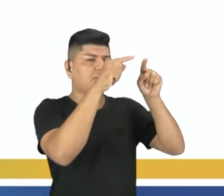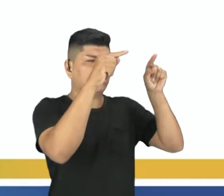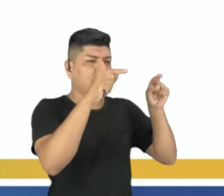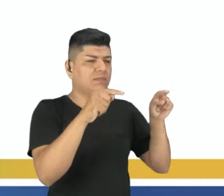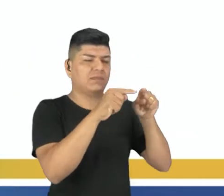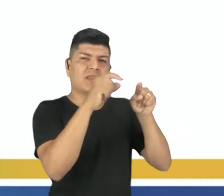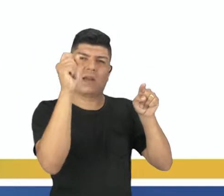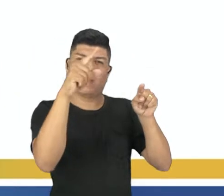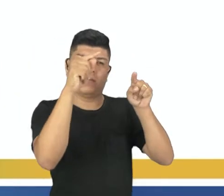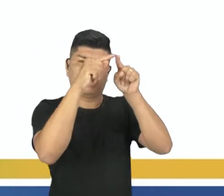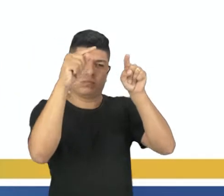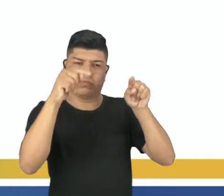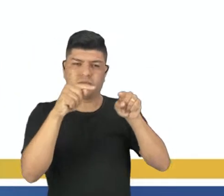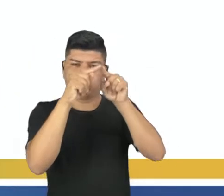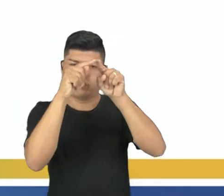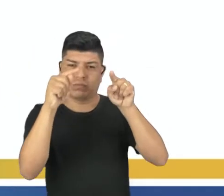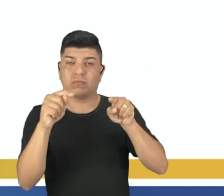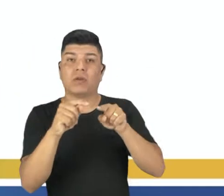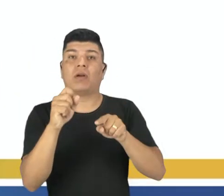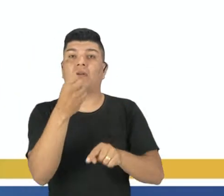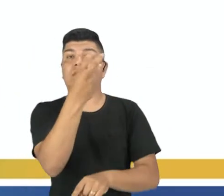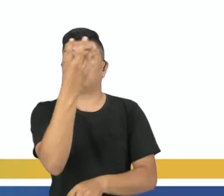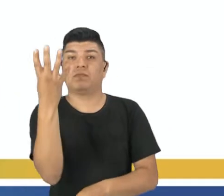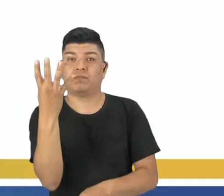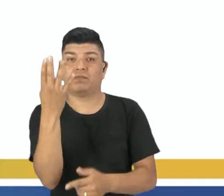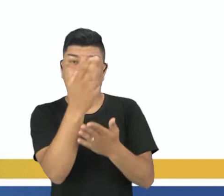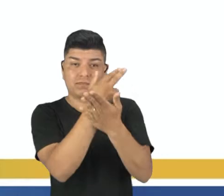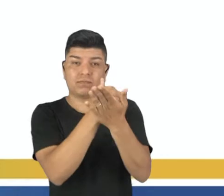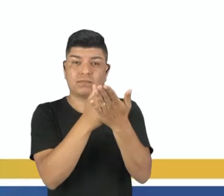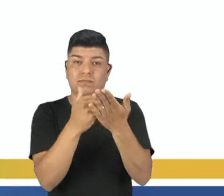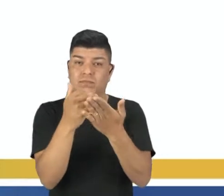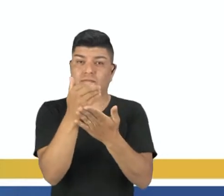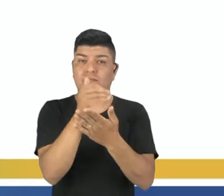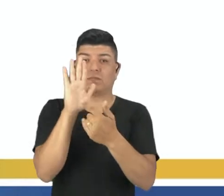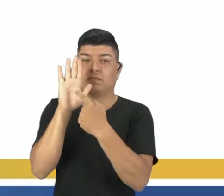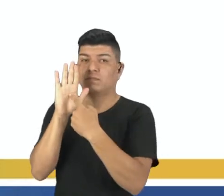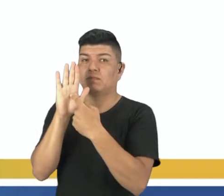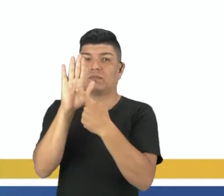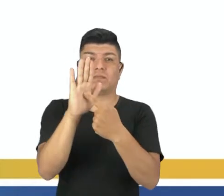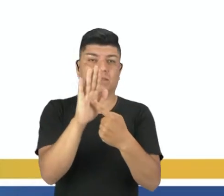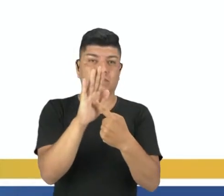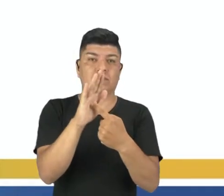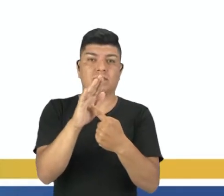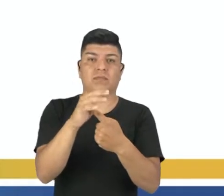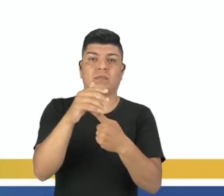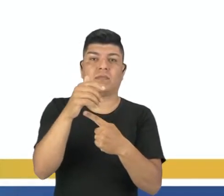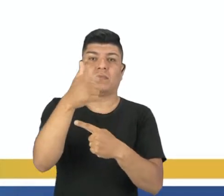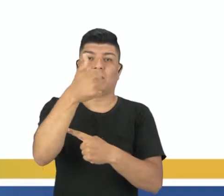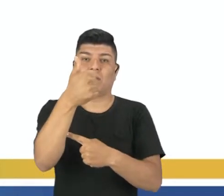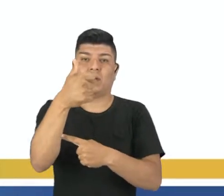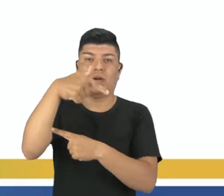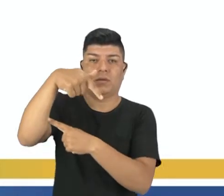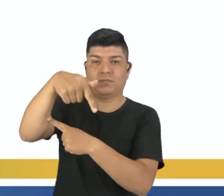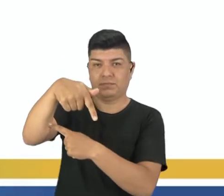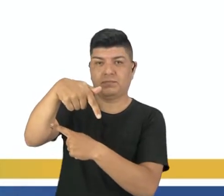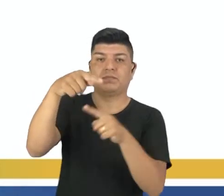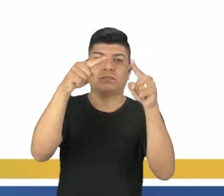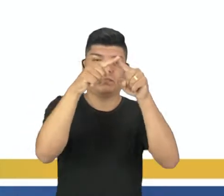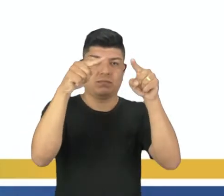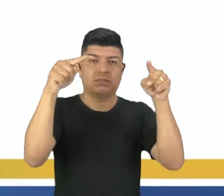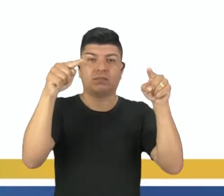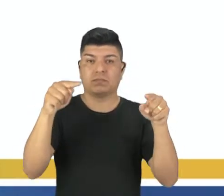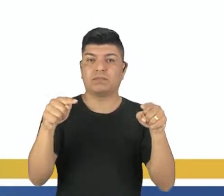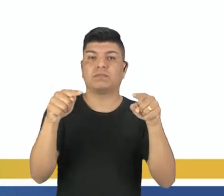azuis nós concluímos aí que essa figura né ela dispõe então de 17 quadradinhos então